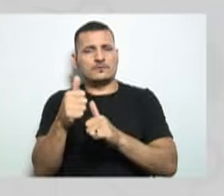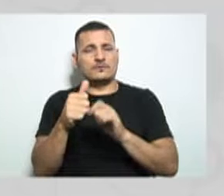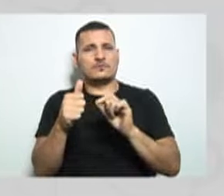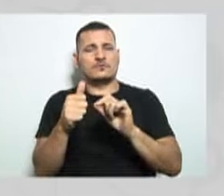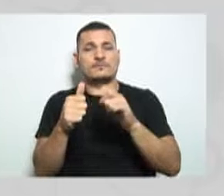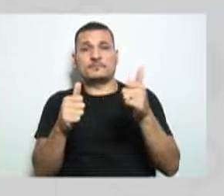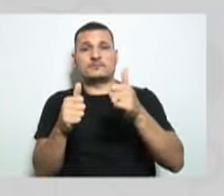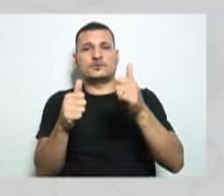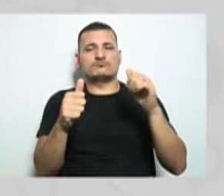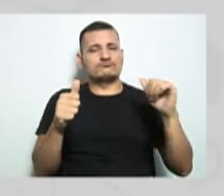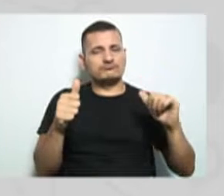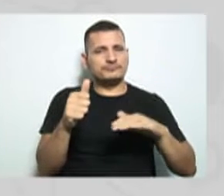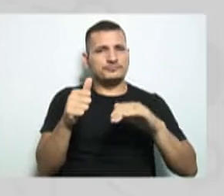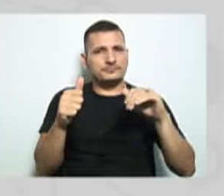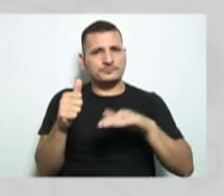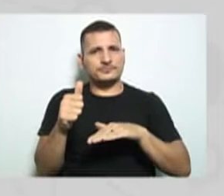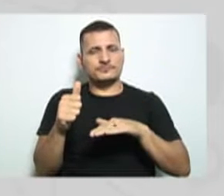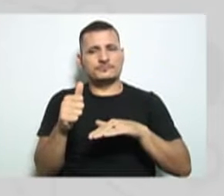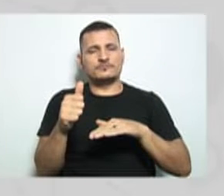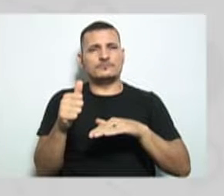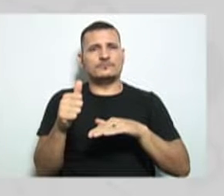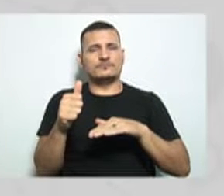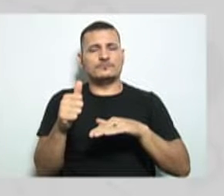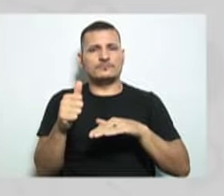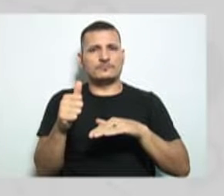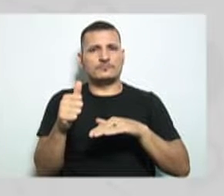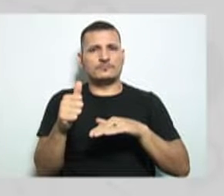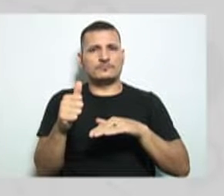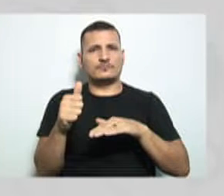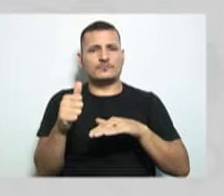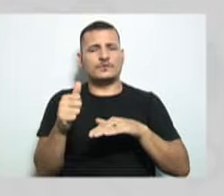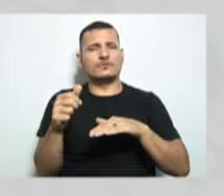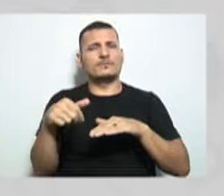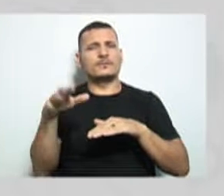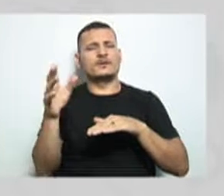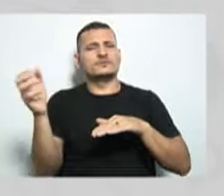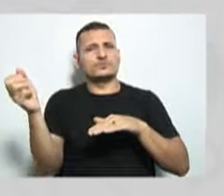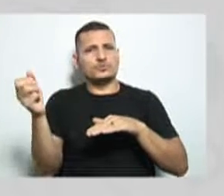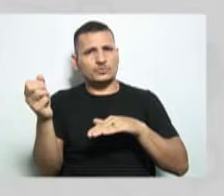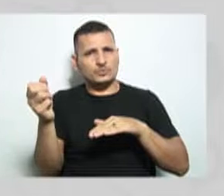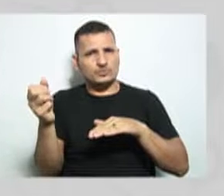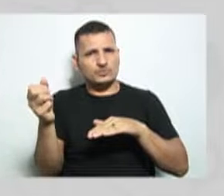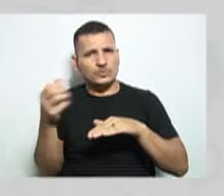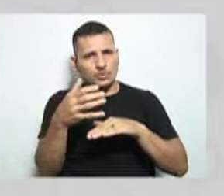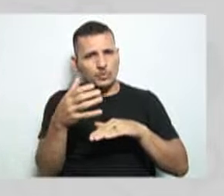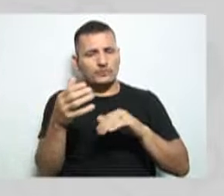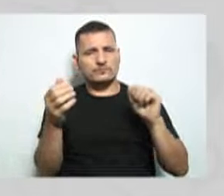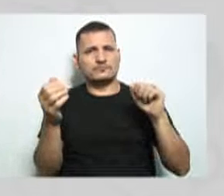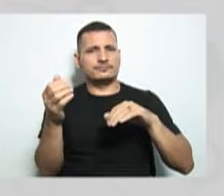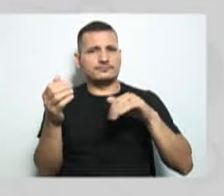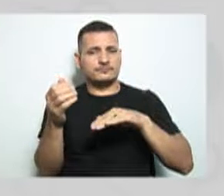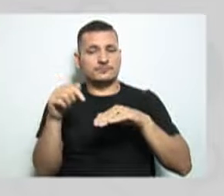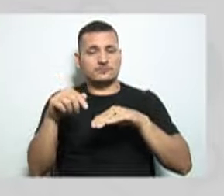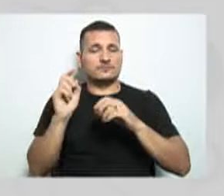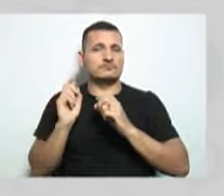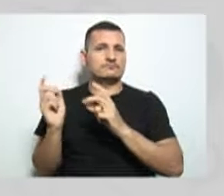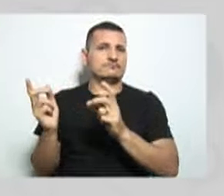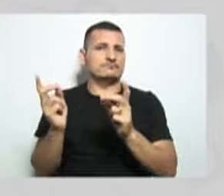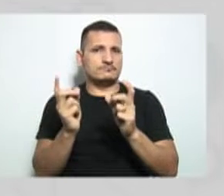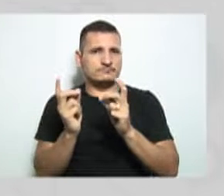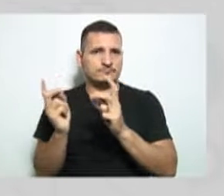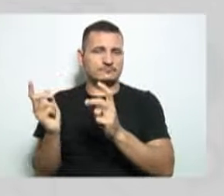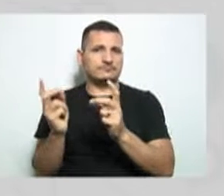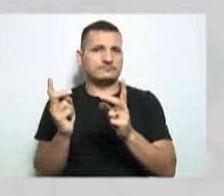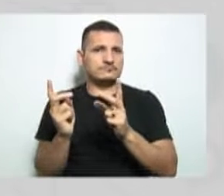são considerados vendidos os itens adquiridos mais recentemente, ou seja, os estoques são avaliados com